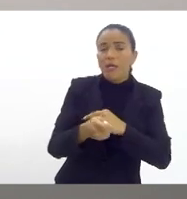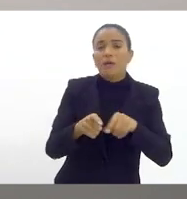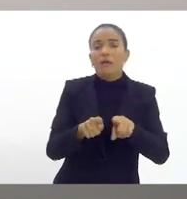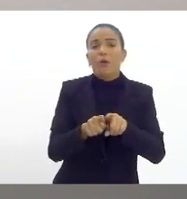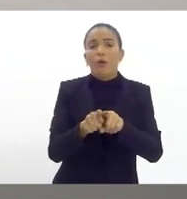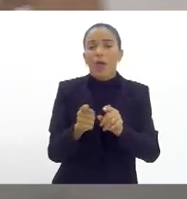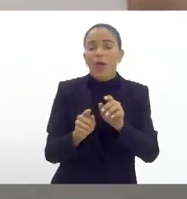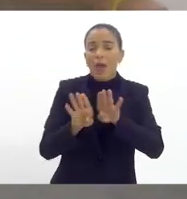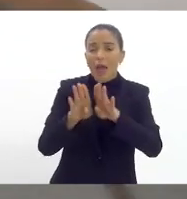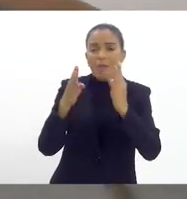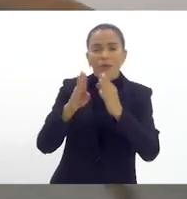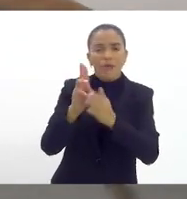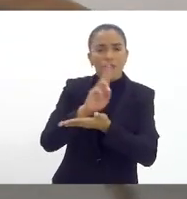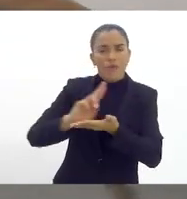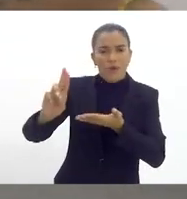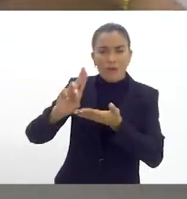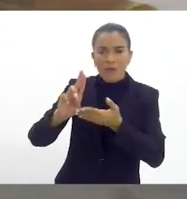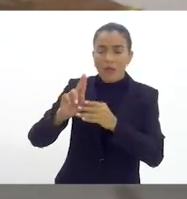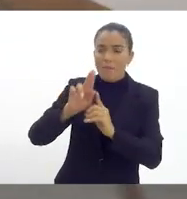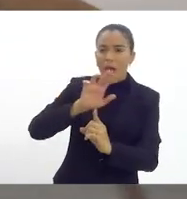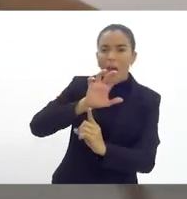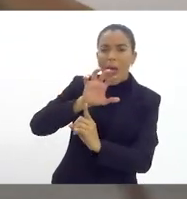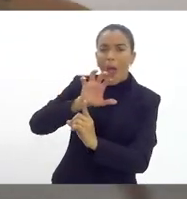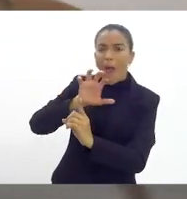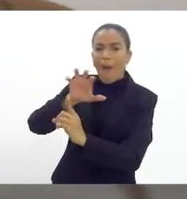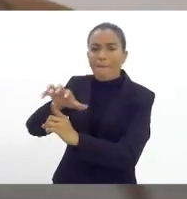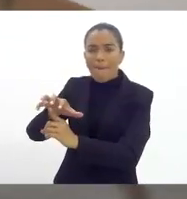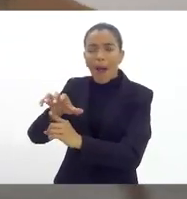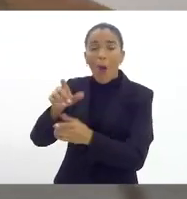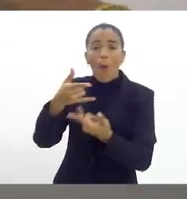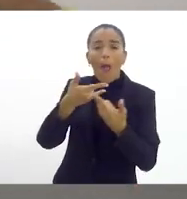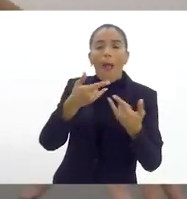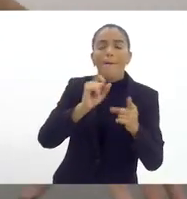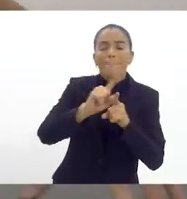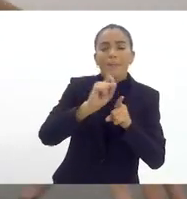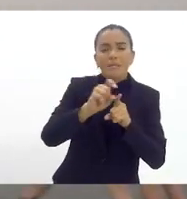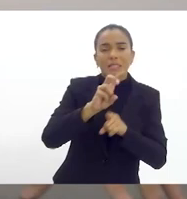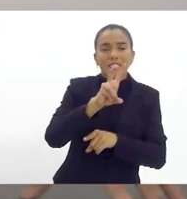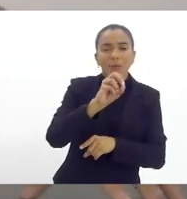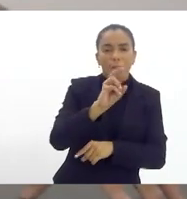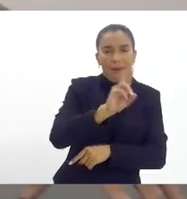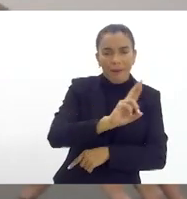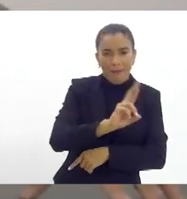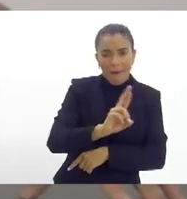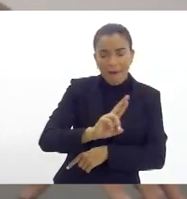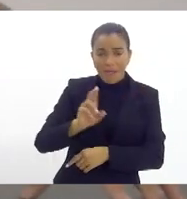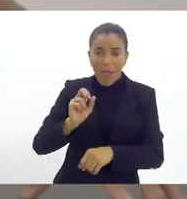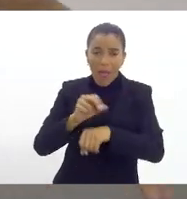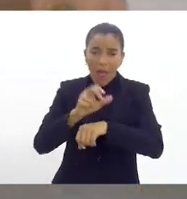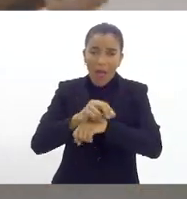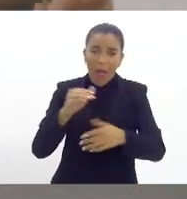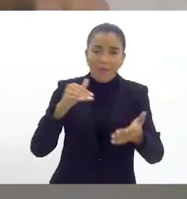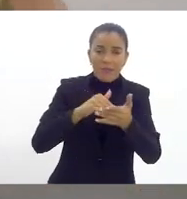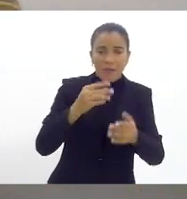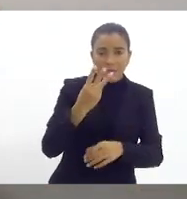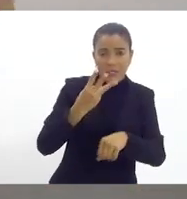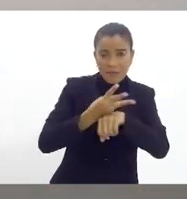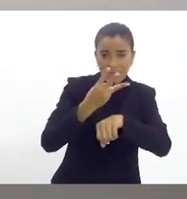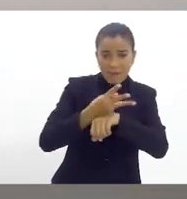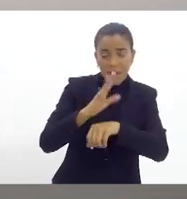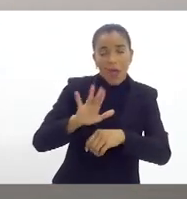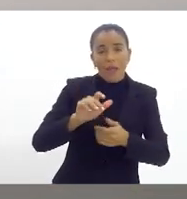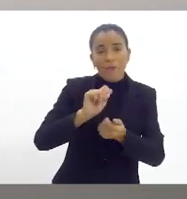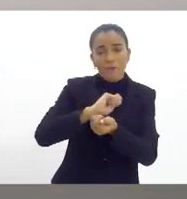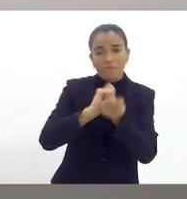universidade para sufocar uma outra do lado botar a mensalidade por três meses e 50 reais entra no estuda nte até o terceiro período Depois dessa mensalidade